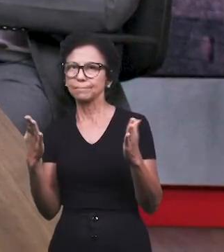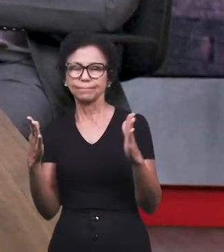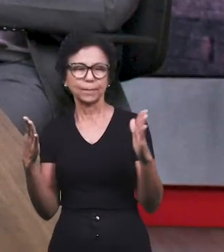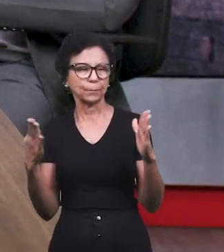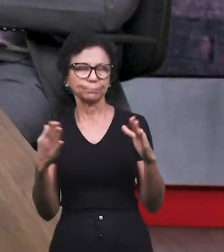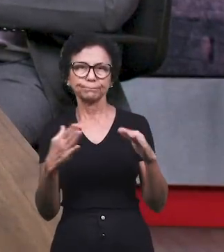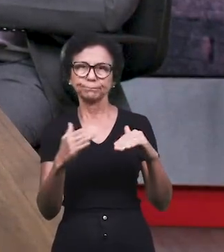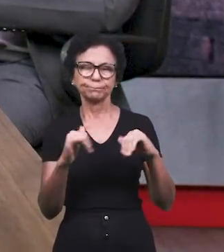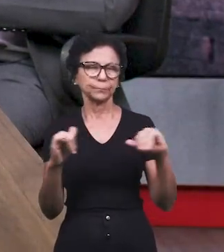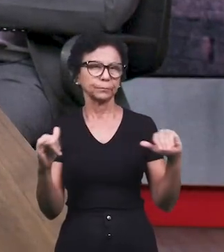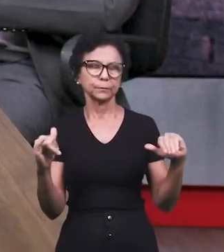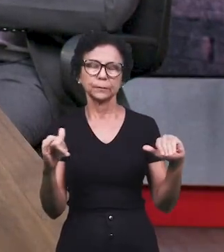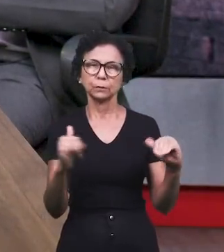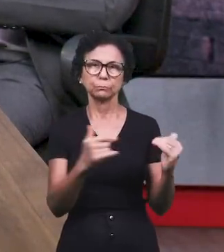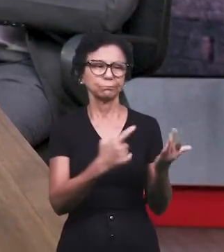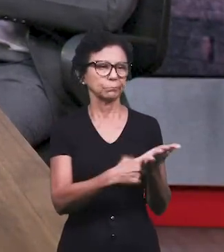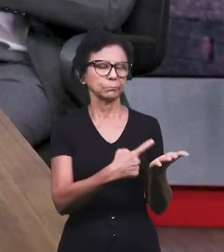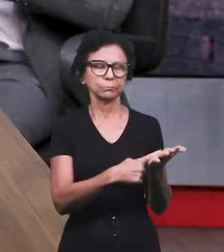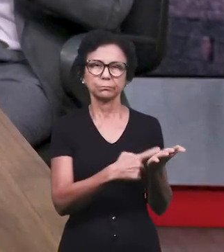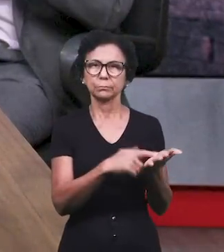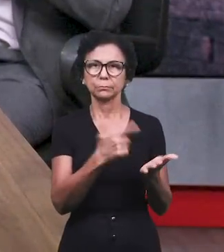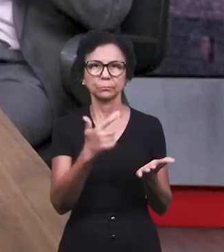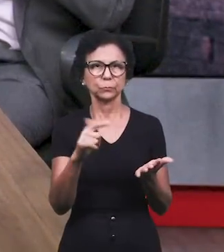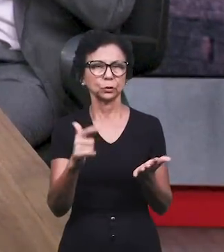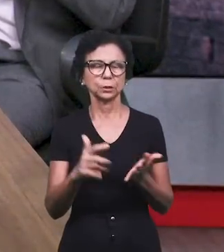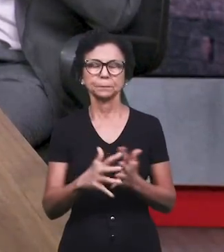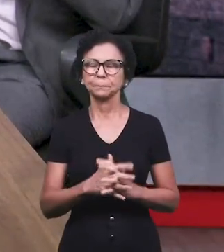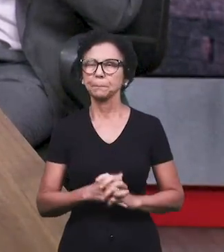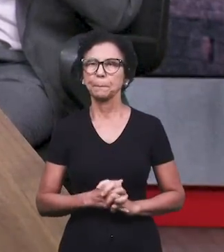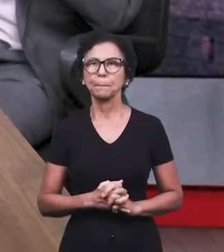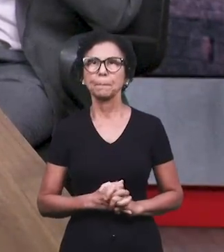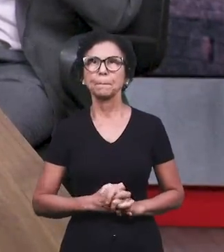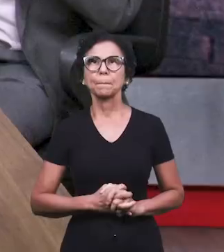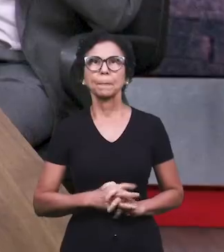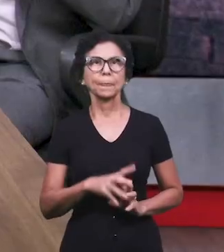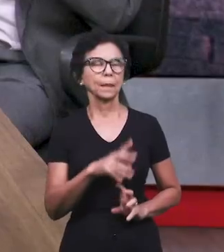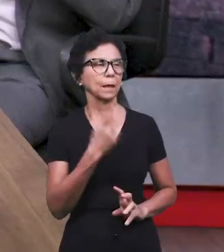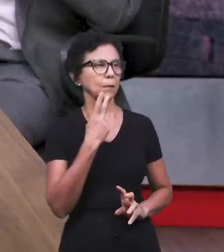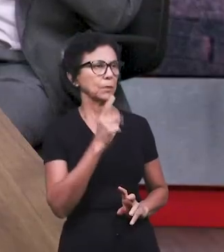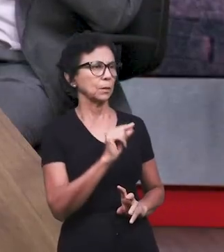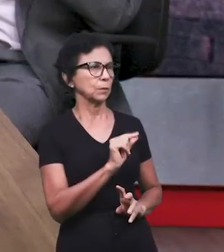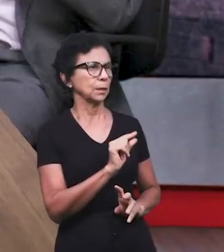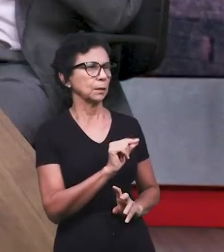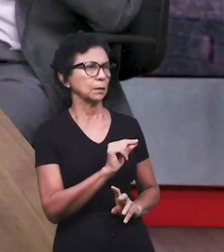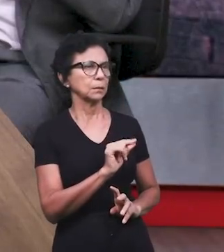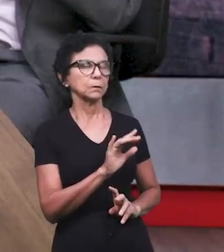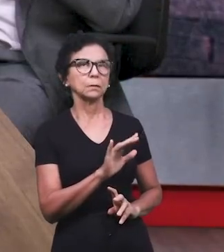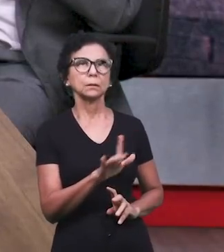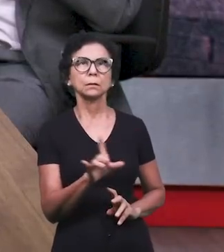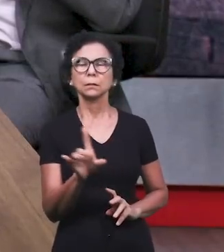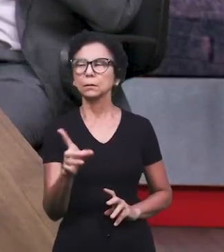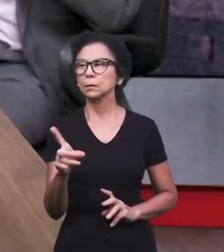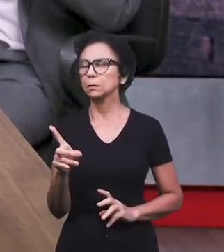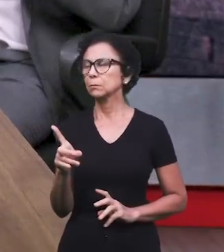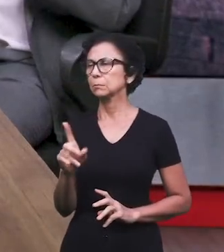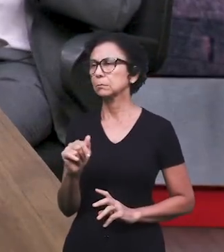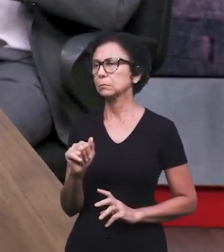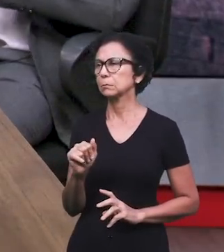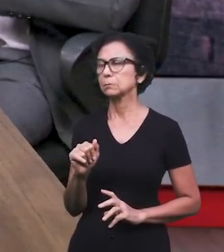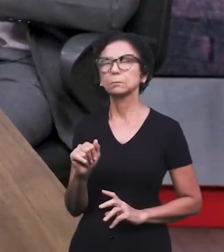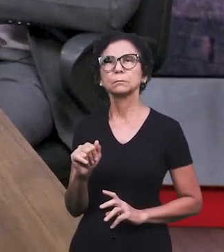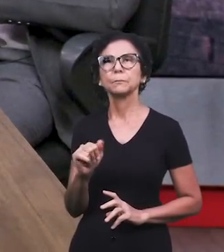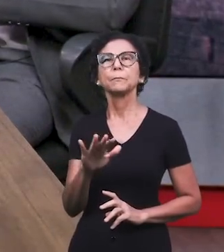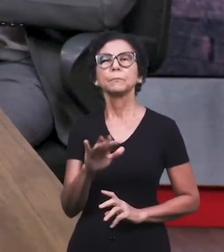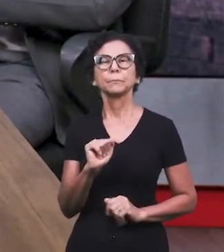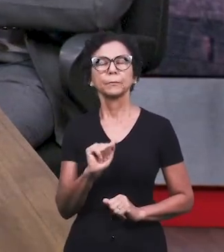Voltando um pouquinho aqui. Era politeísta isso, né? Era politeístas. Falar alguma coisa? Não, deixa eu continuar. Depois a gente completa com detalhes. Completa